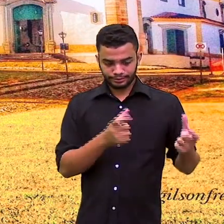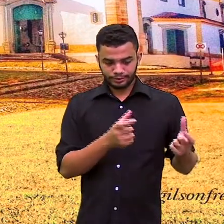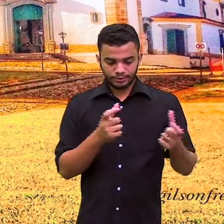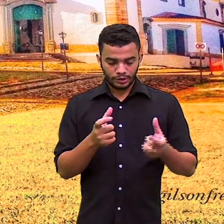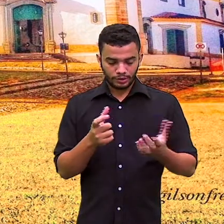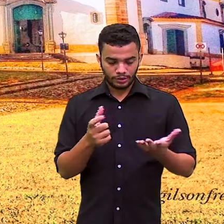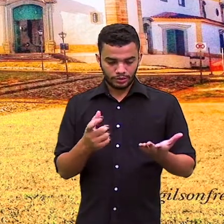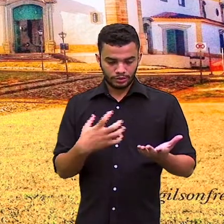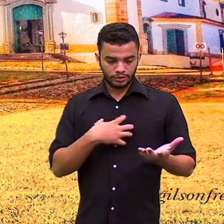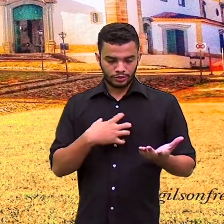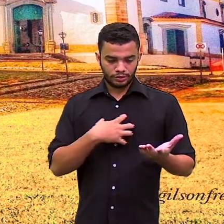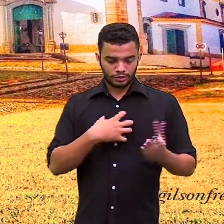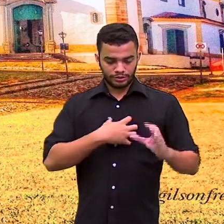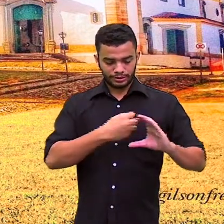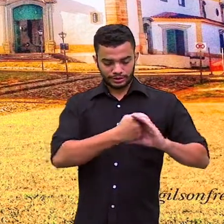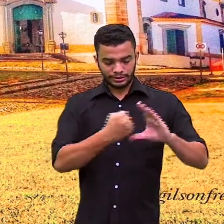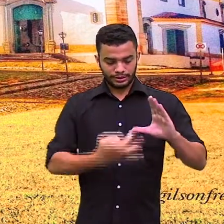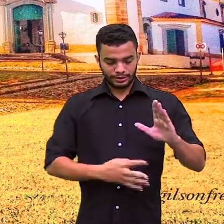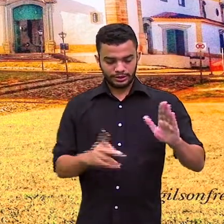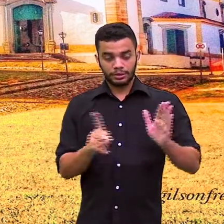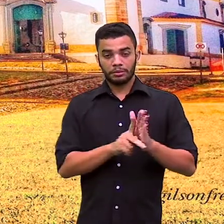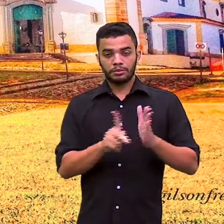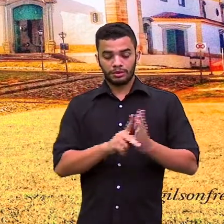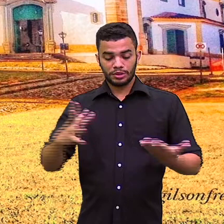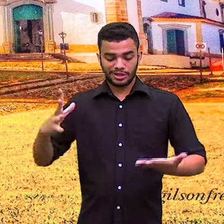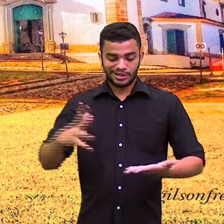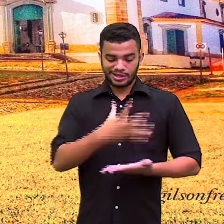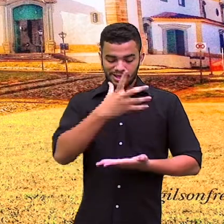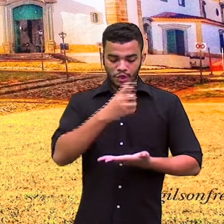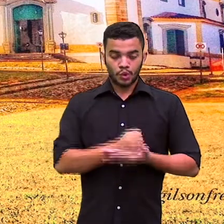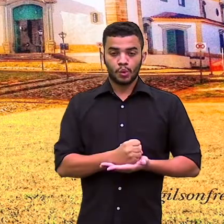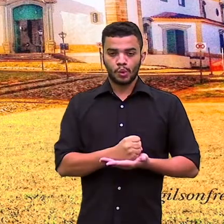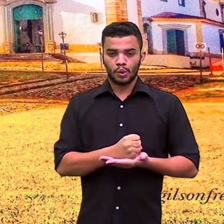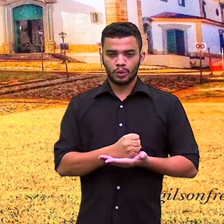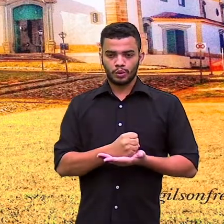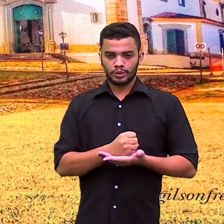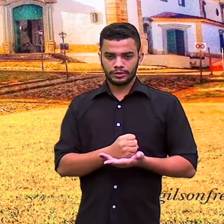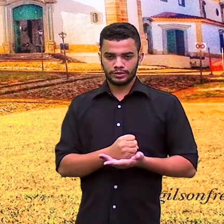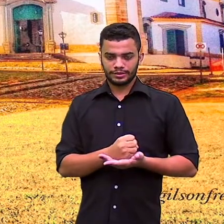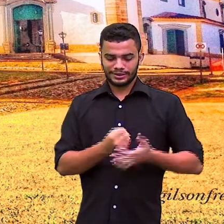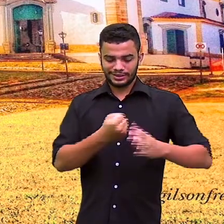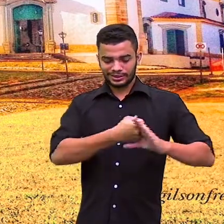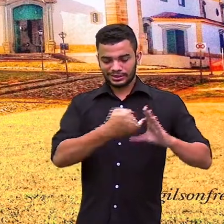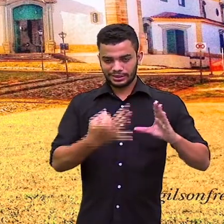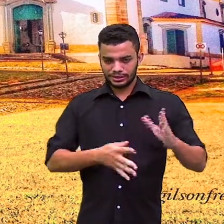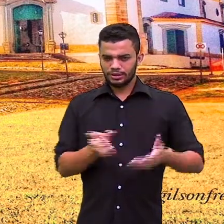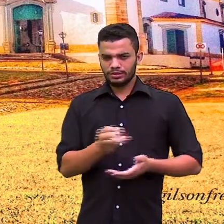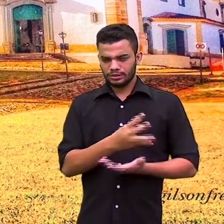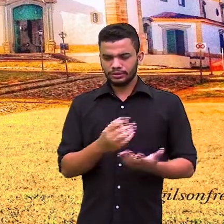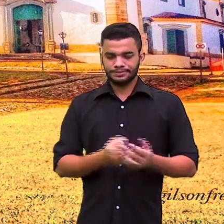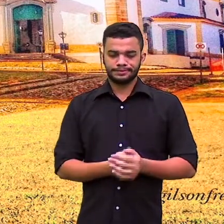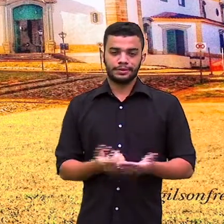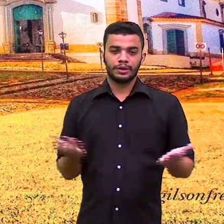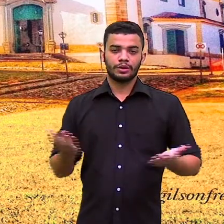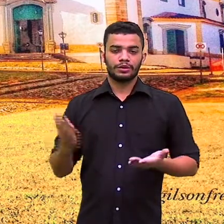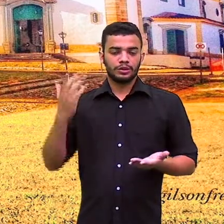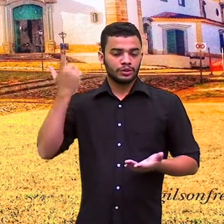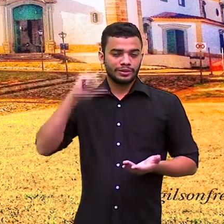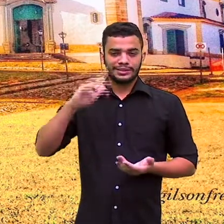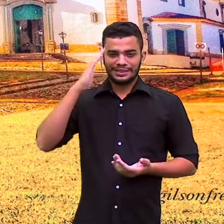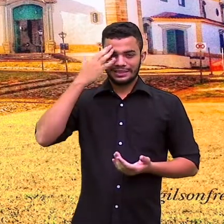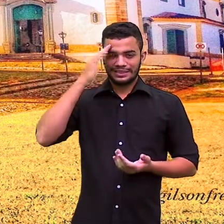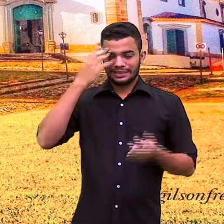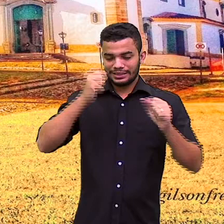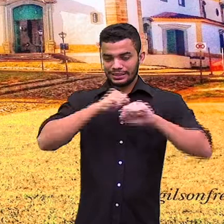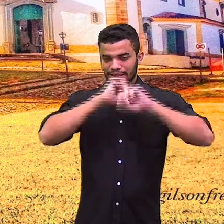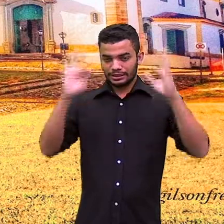da colônia. Andresa, mas vamos falar? Sim, vocês vão entender agora. No final da aula passada, eu falei com